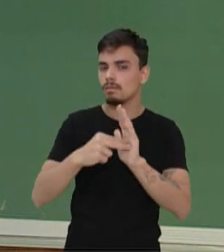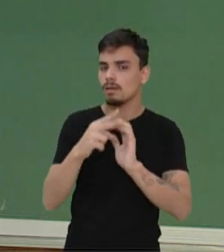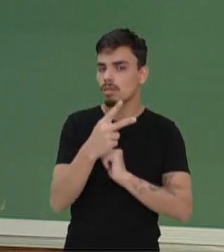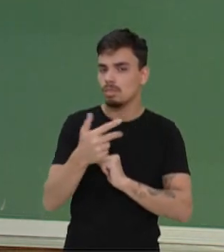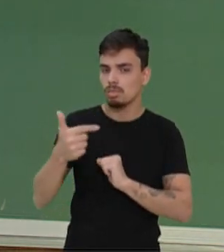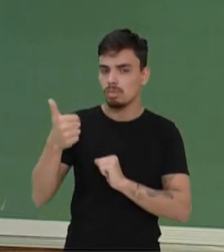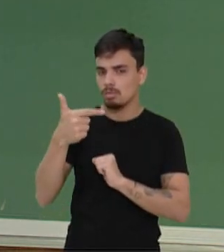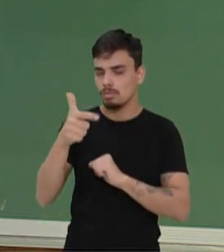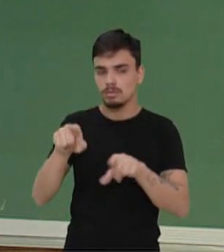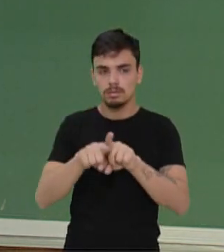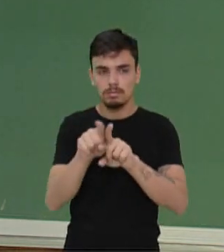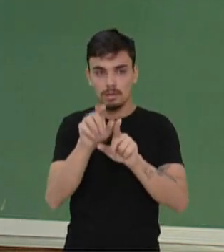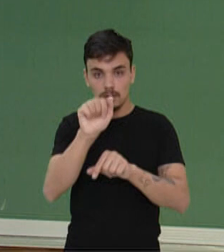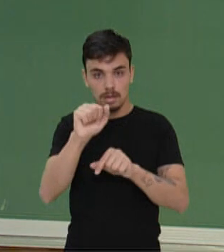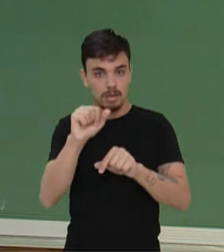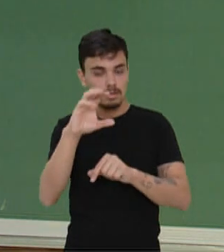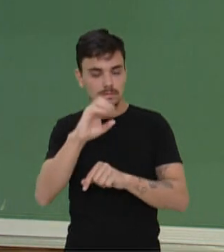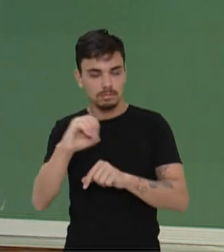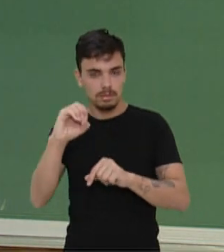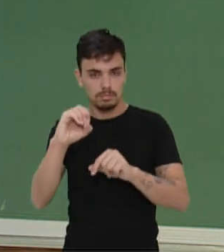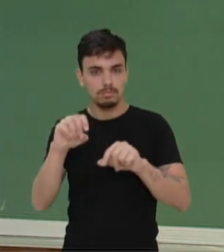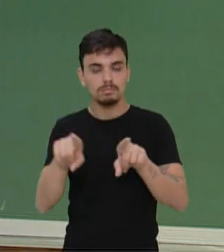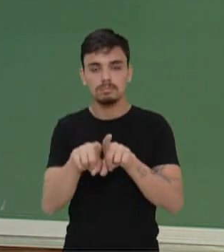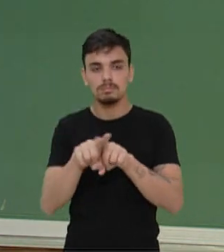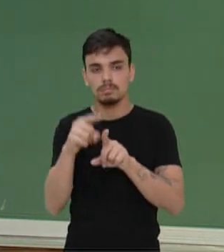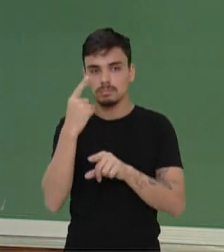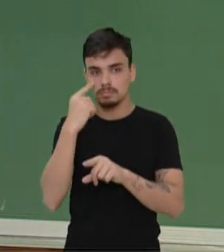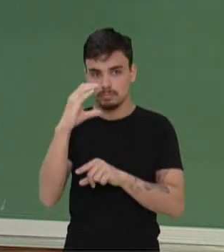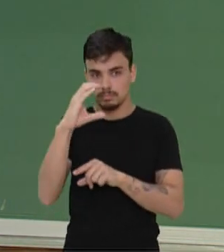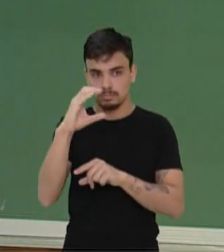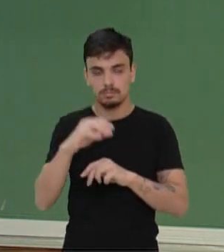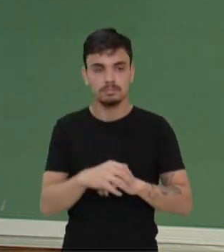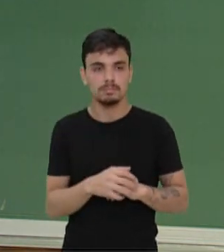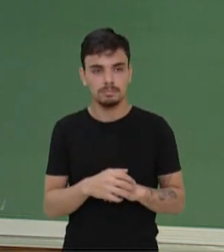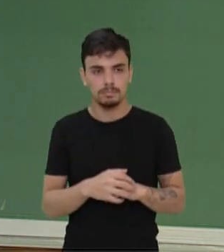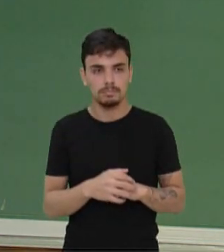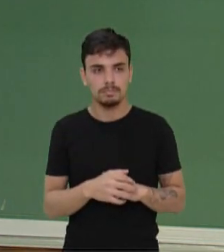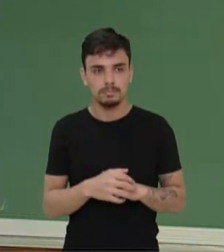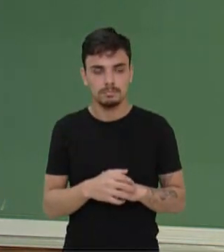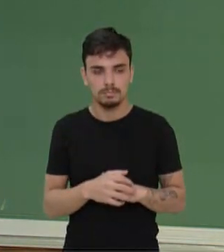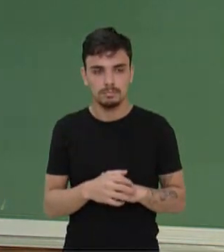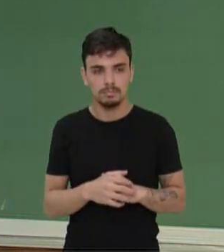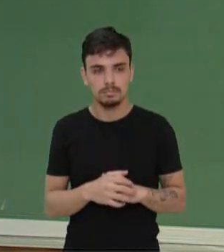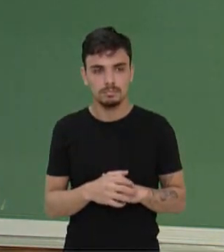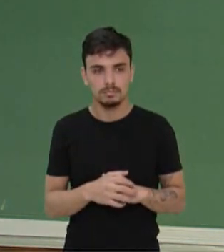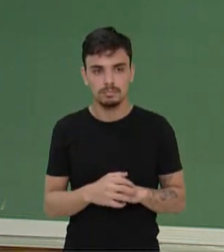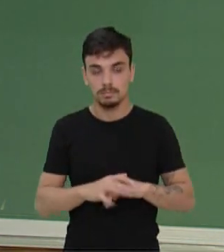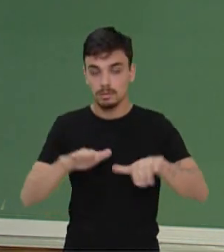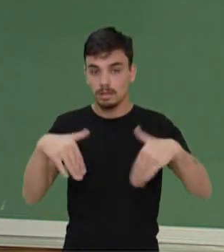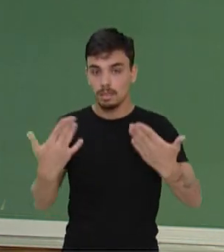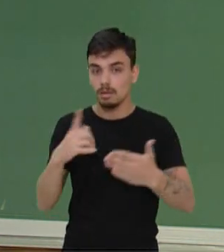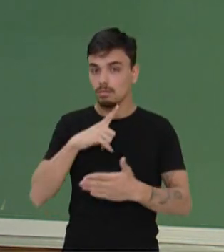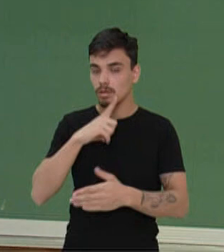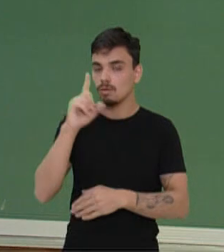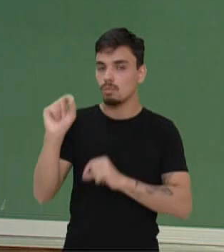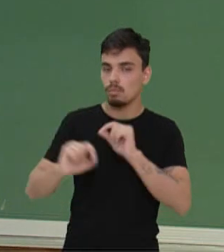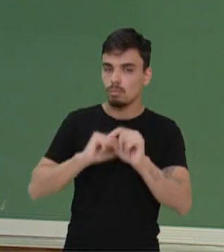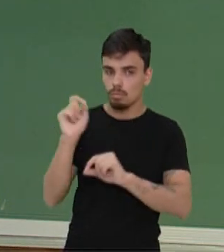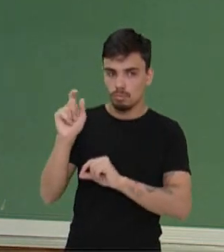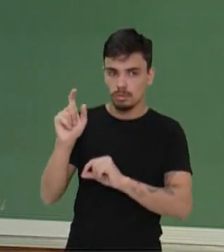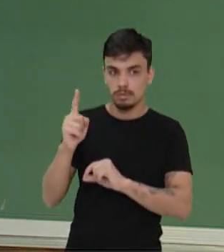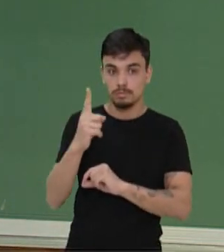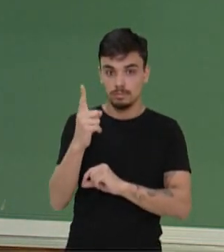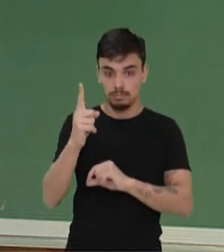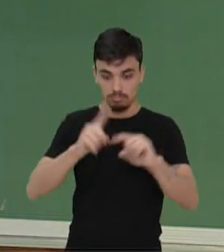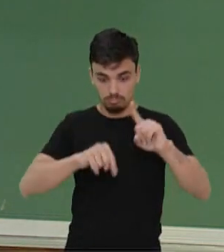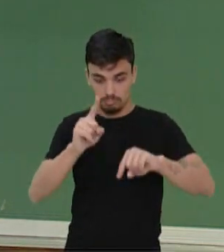aí o a aqui vai valer 0, né? O termo c vale 0, o a vale menos 2, né? Então, nesse caso aqui, esse produto vai dar